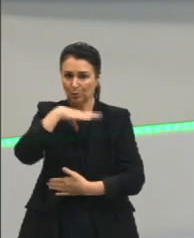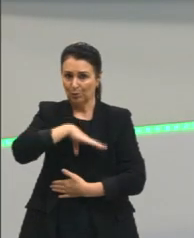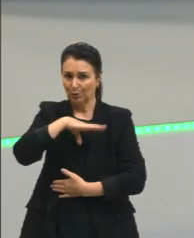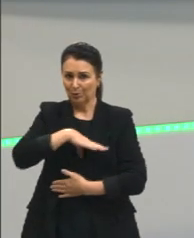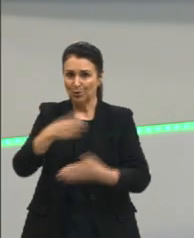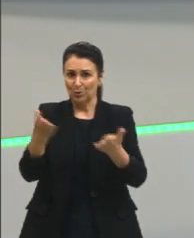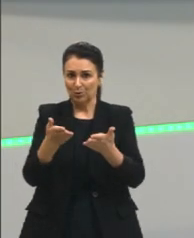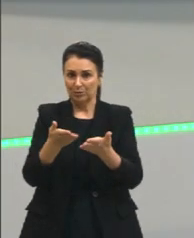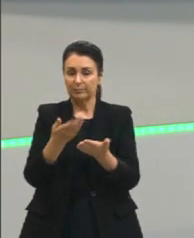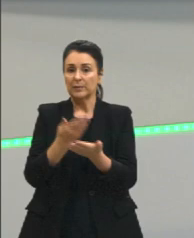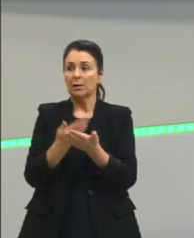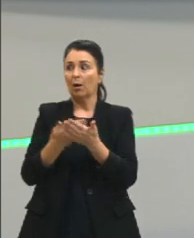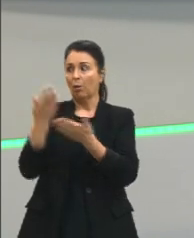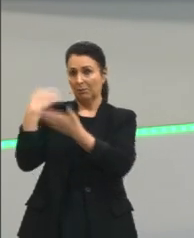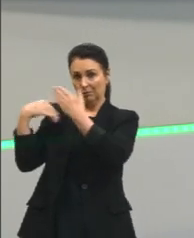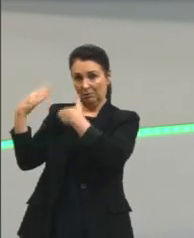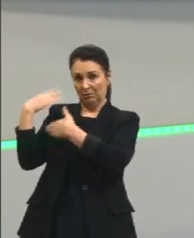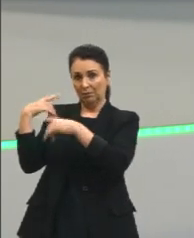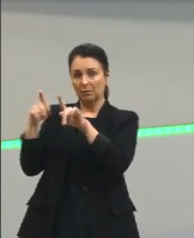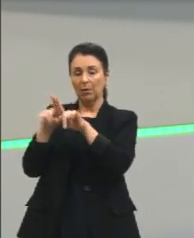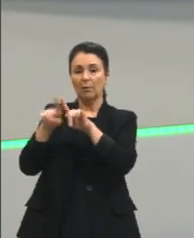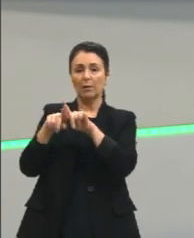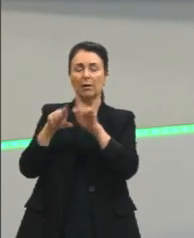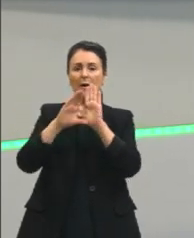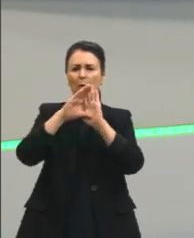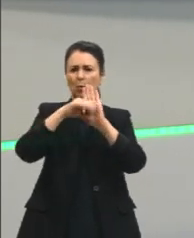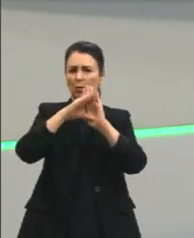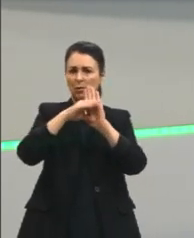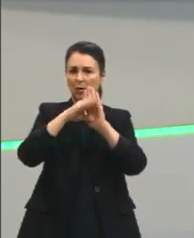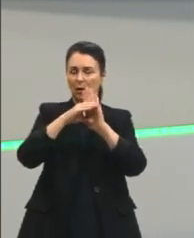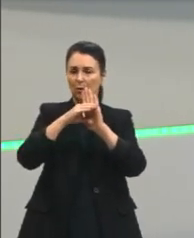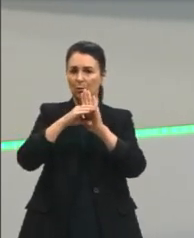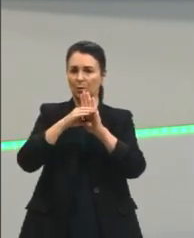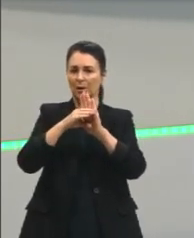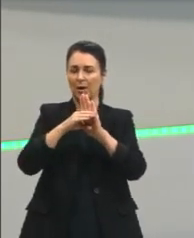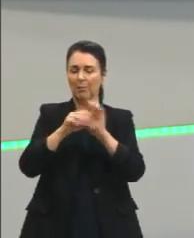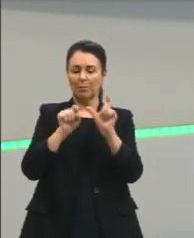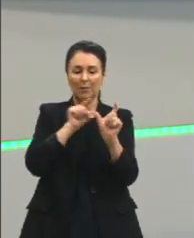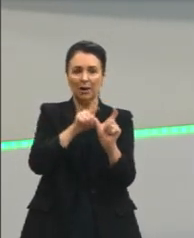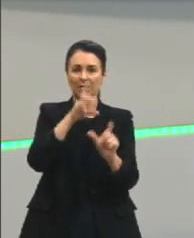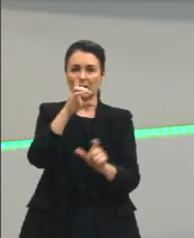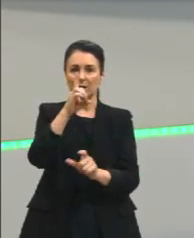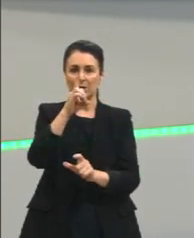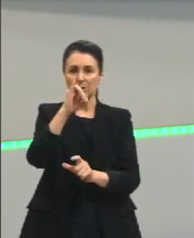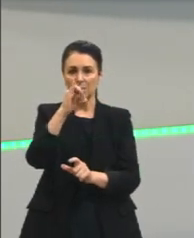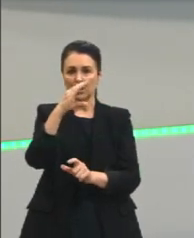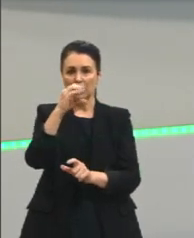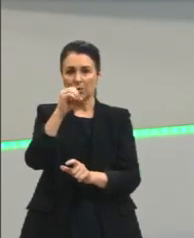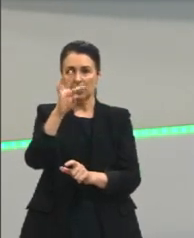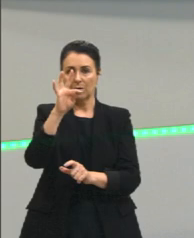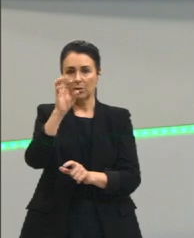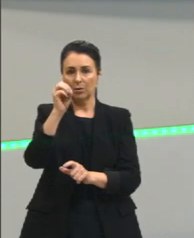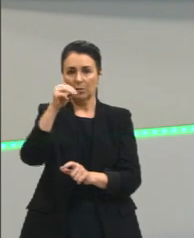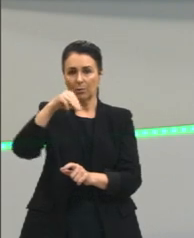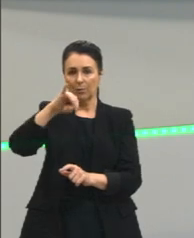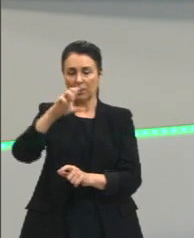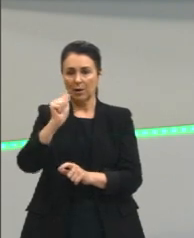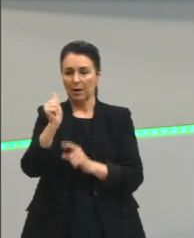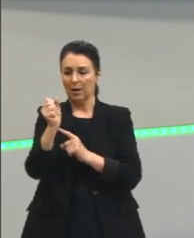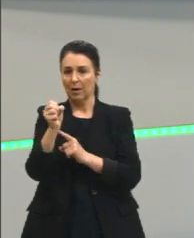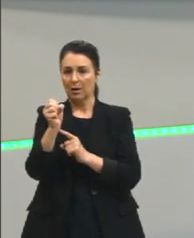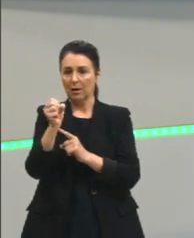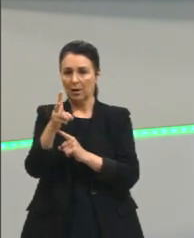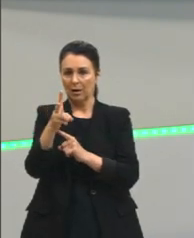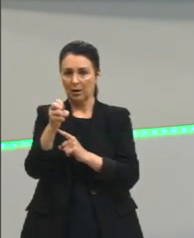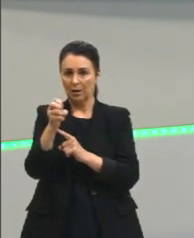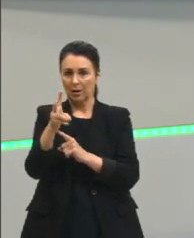nas aulas anteriores eu comentei com você sobre o conceito de Economia né a dicotomia sua ciriana né são primeiro